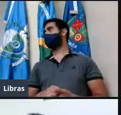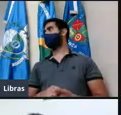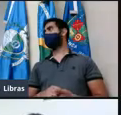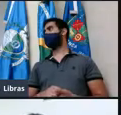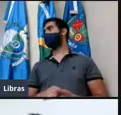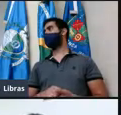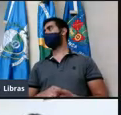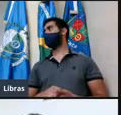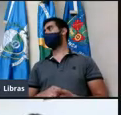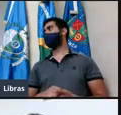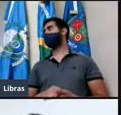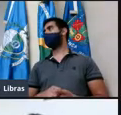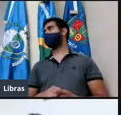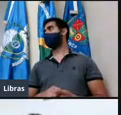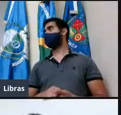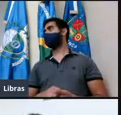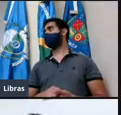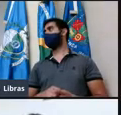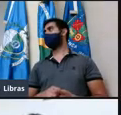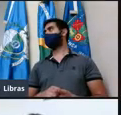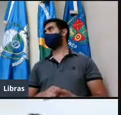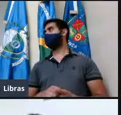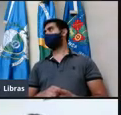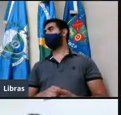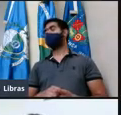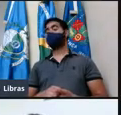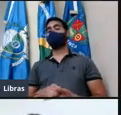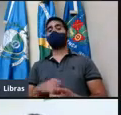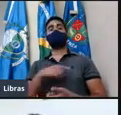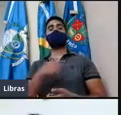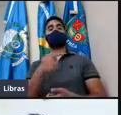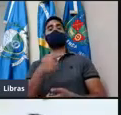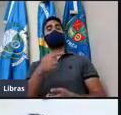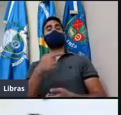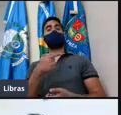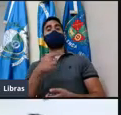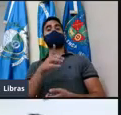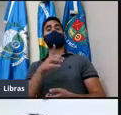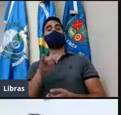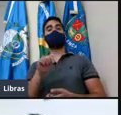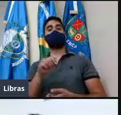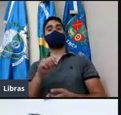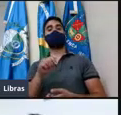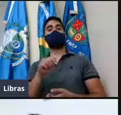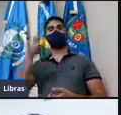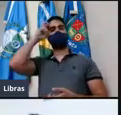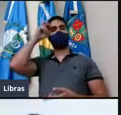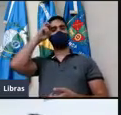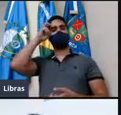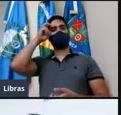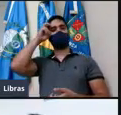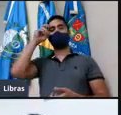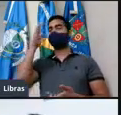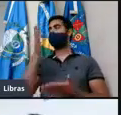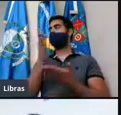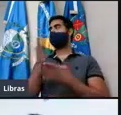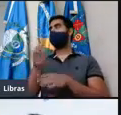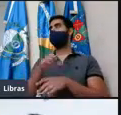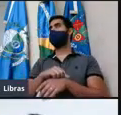Não são 30, não, são 7 que o senhor pediu. 7 dias. Então, quinta-feira já está